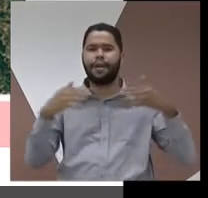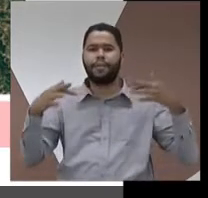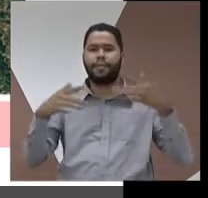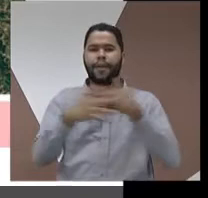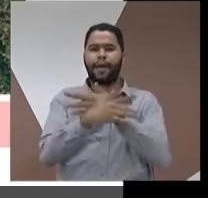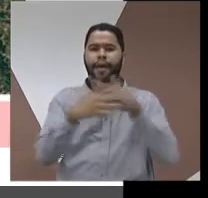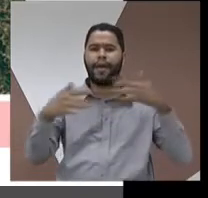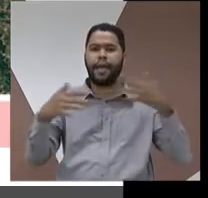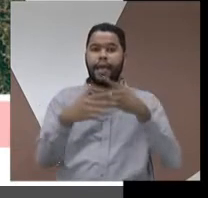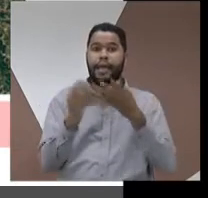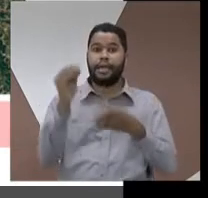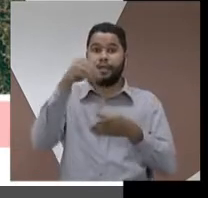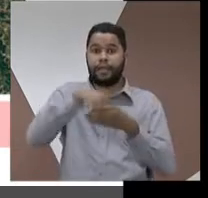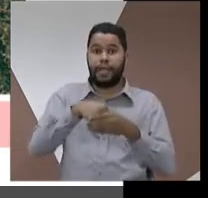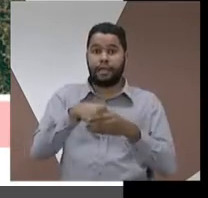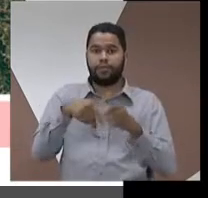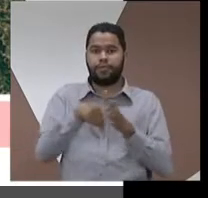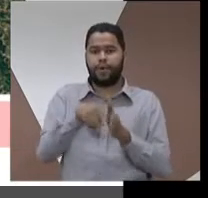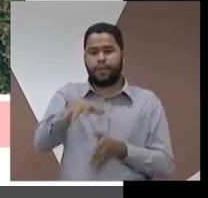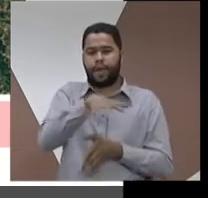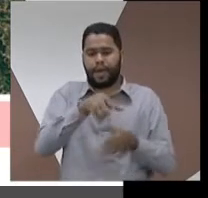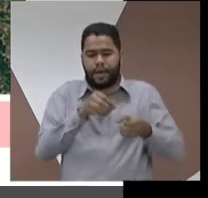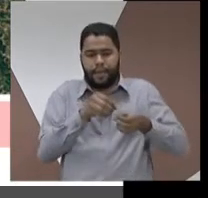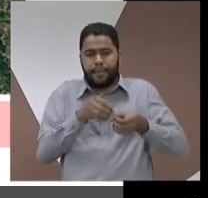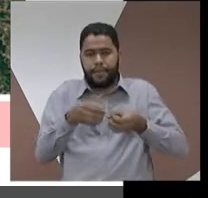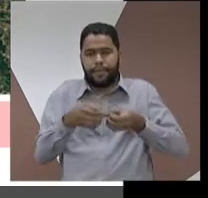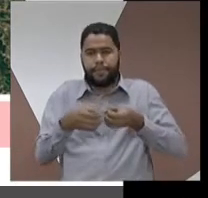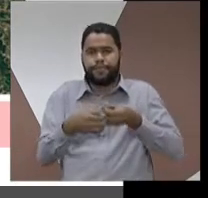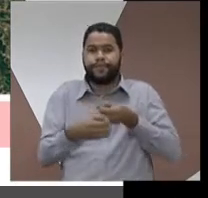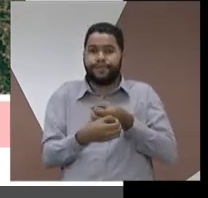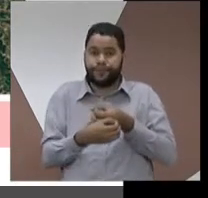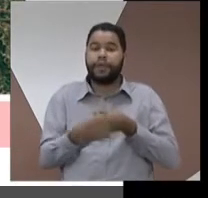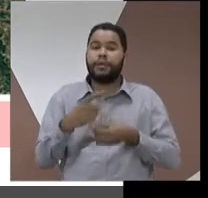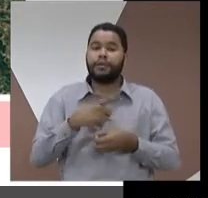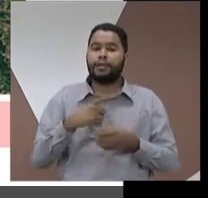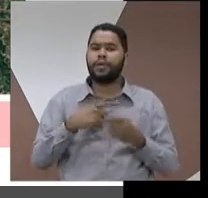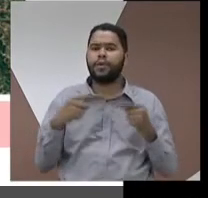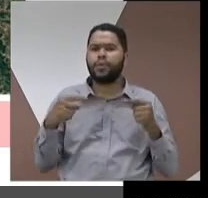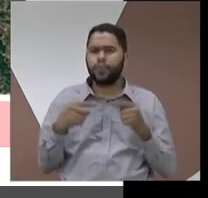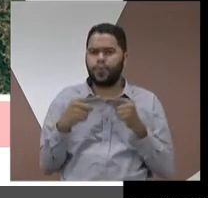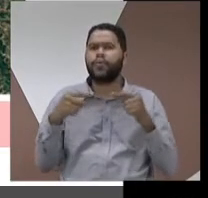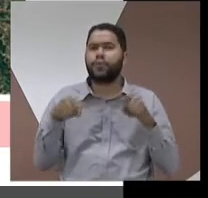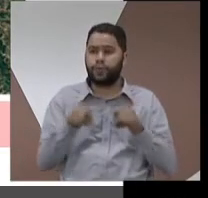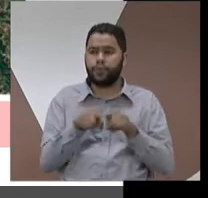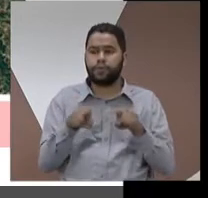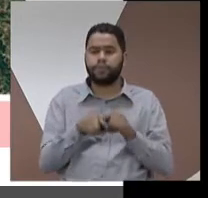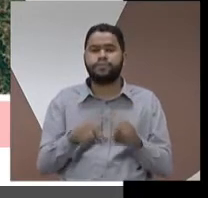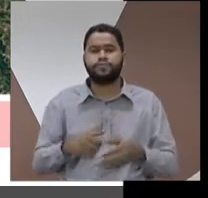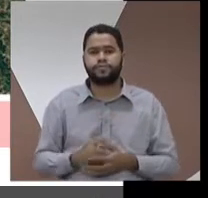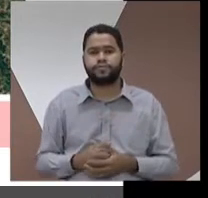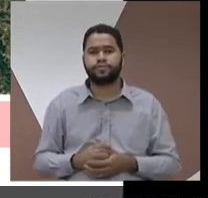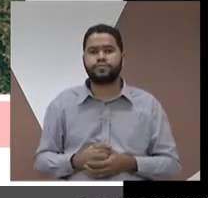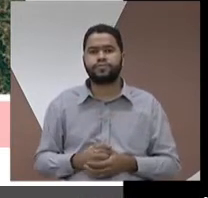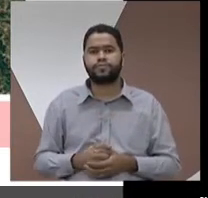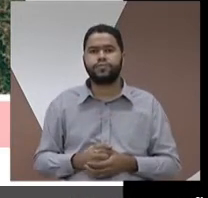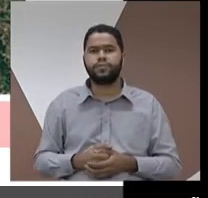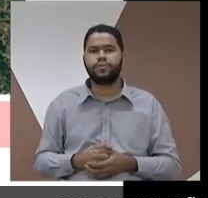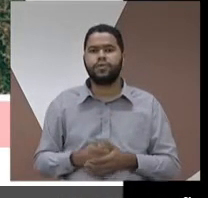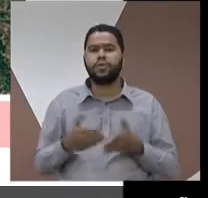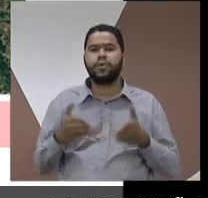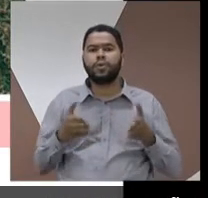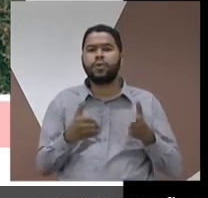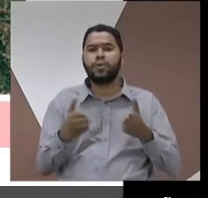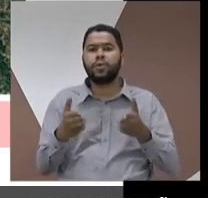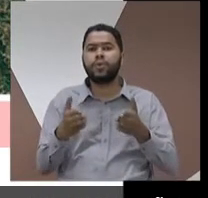área metropolitana, da região metropolitana. Então, o traçado ele tem a ver um pouco com isso também, né? Qual é o traçado ideal para